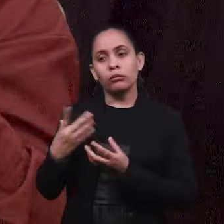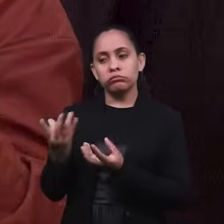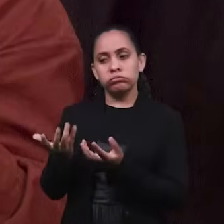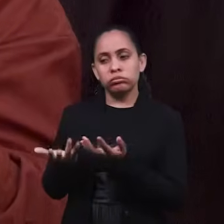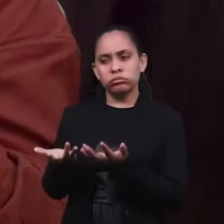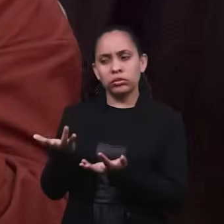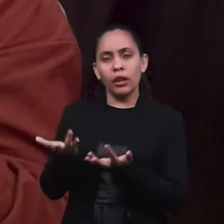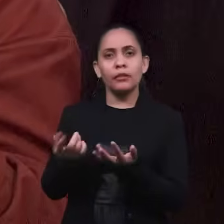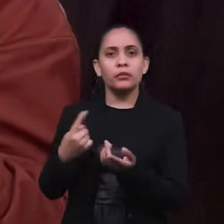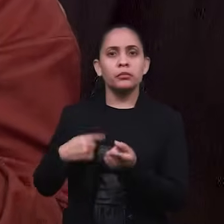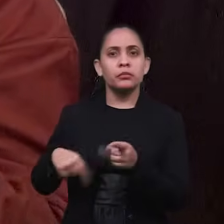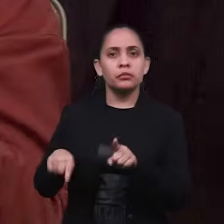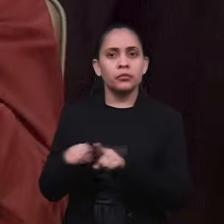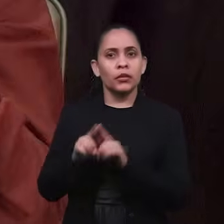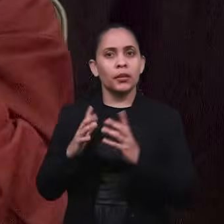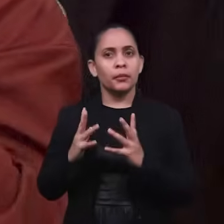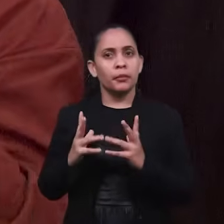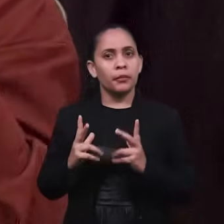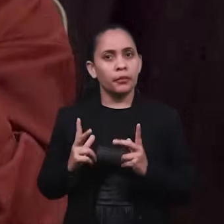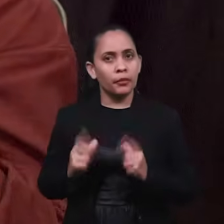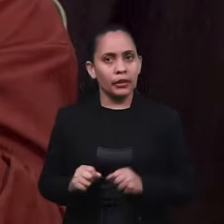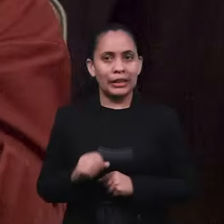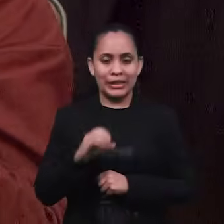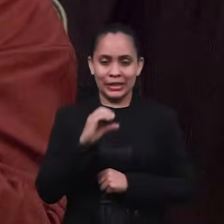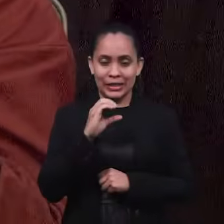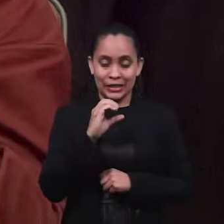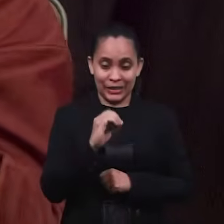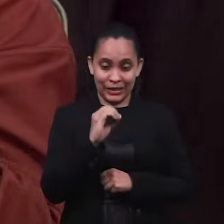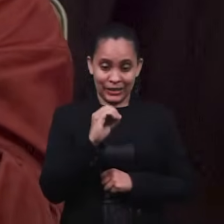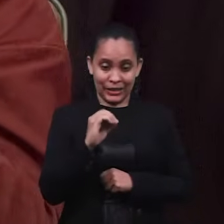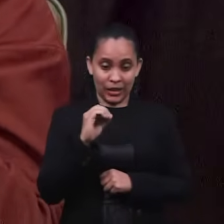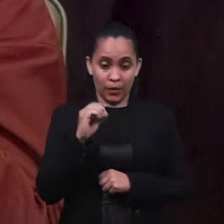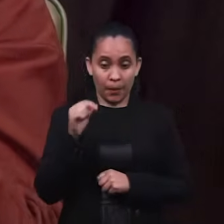a garantia na industrializada que ele tem menos do que